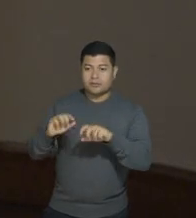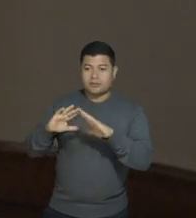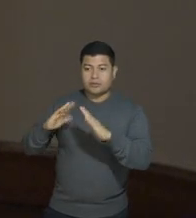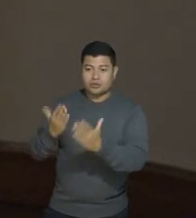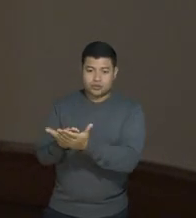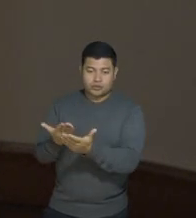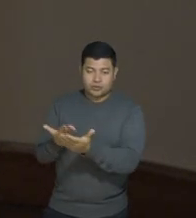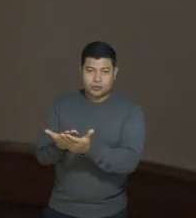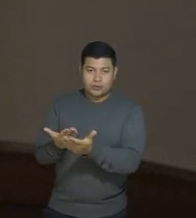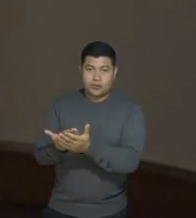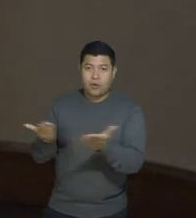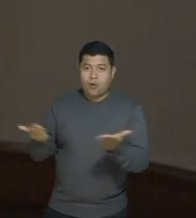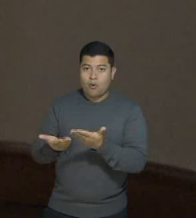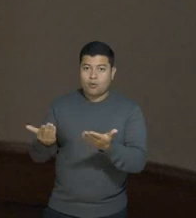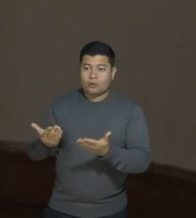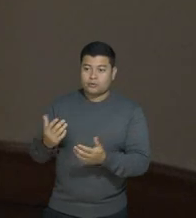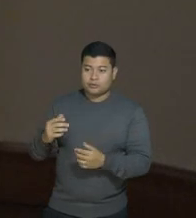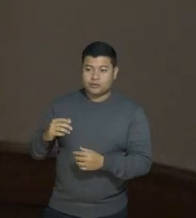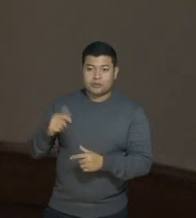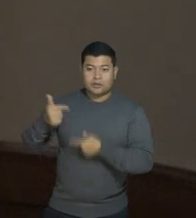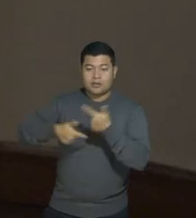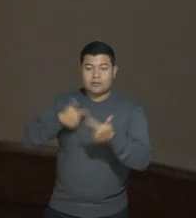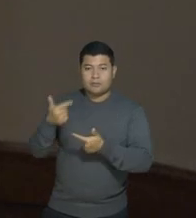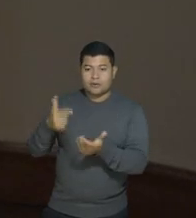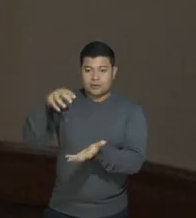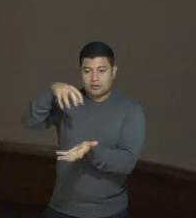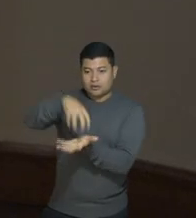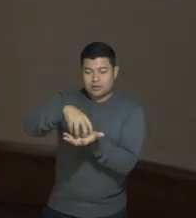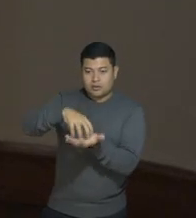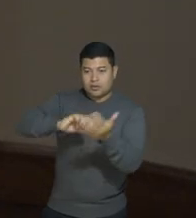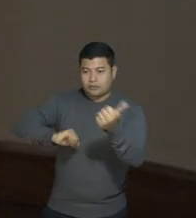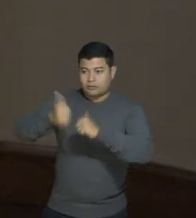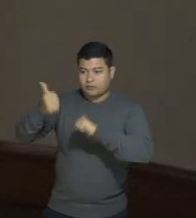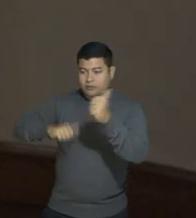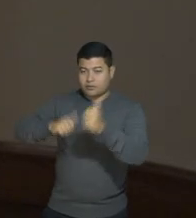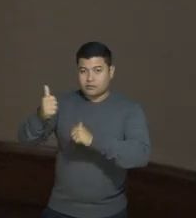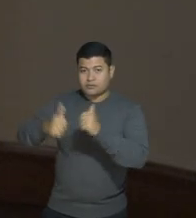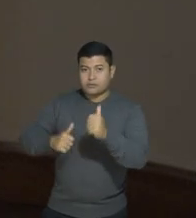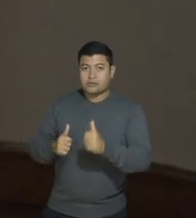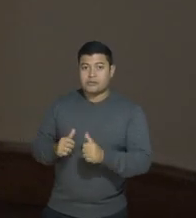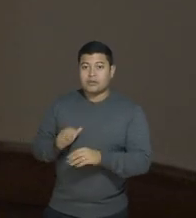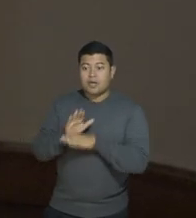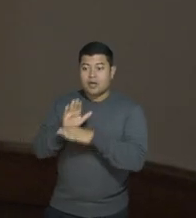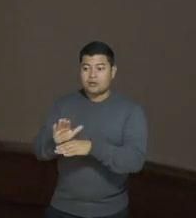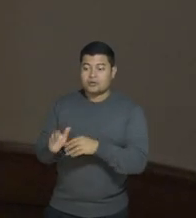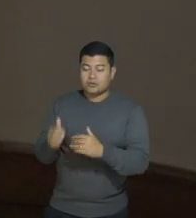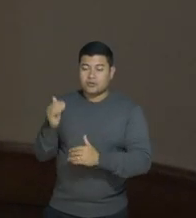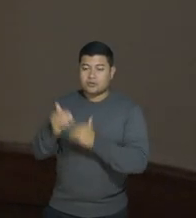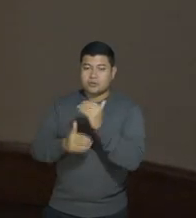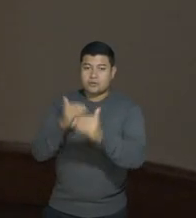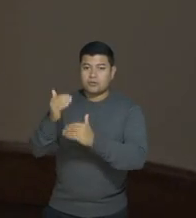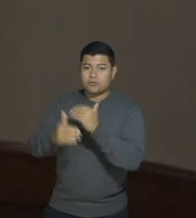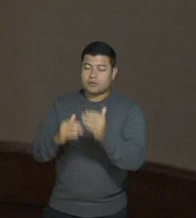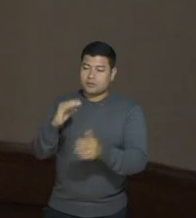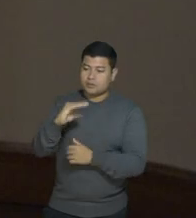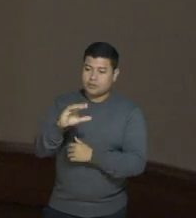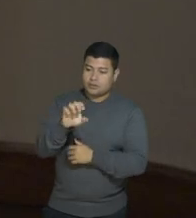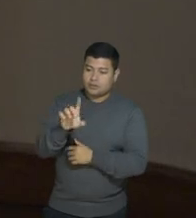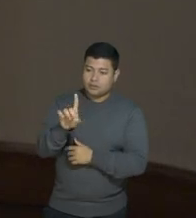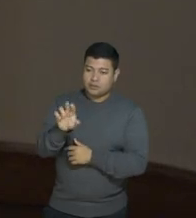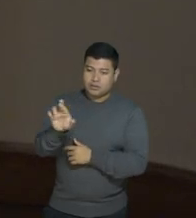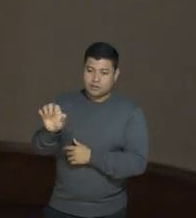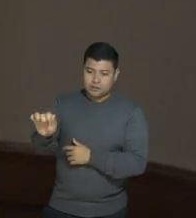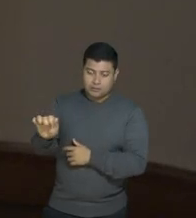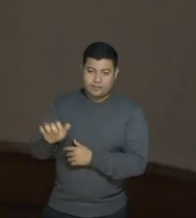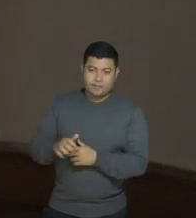no Centro de Avaliação, Reabilitação e Desenvolvimento de Aprendizagem, CEDRA, atuando